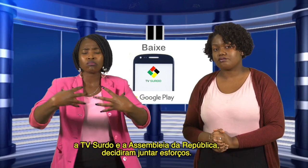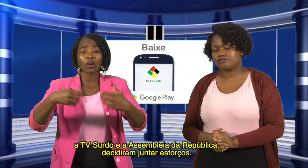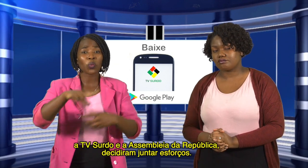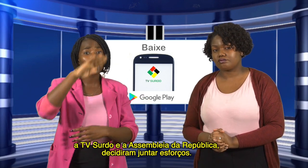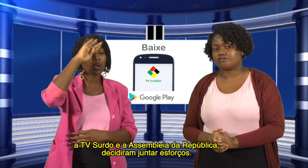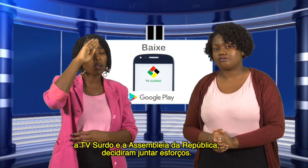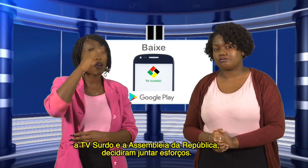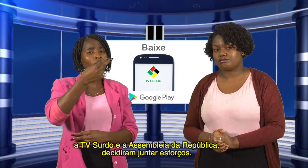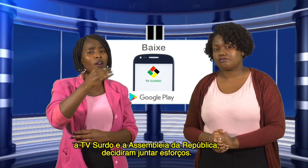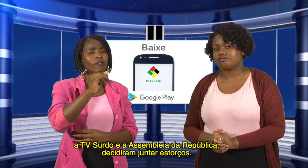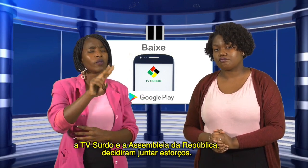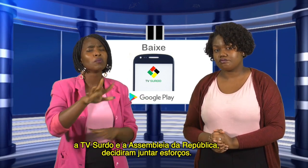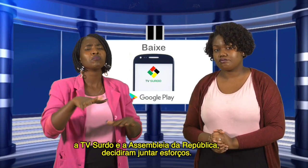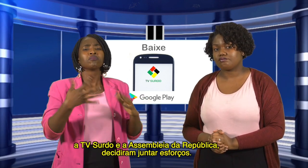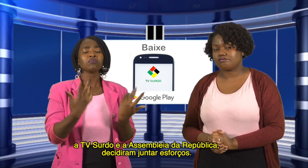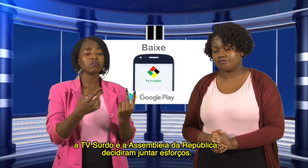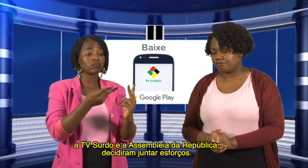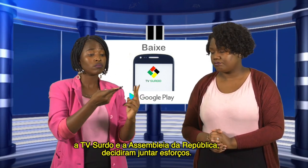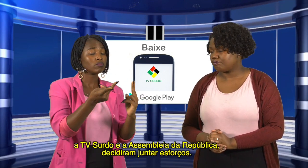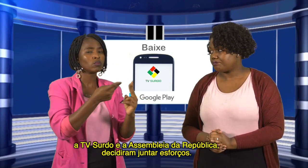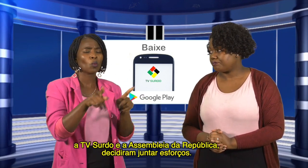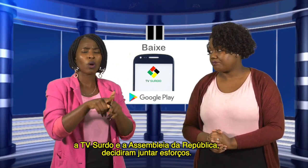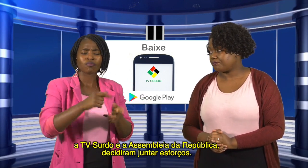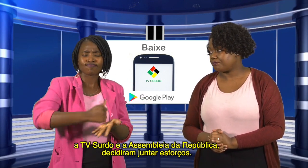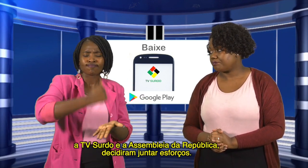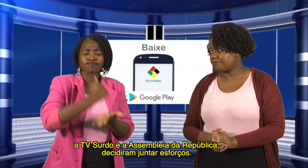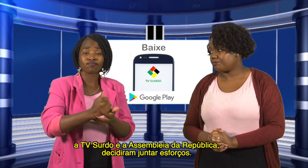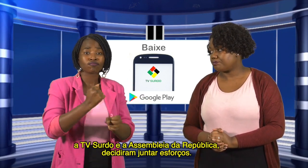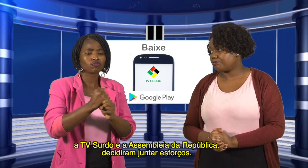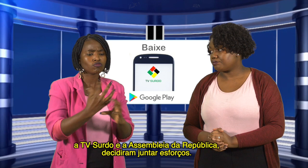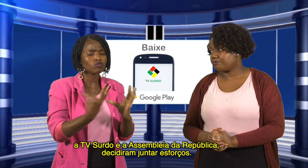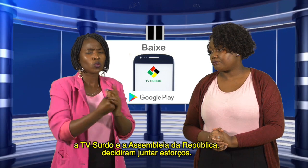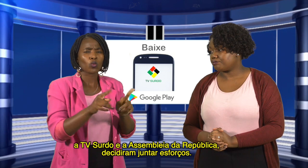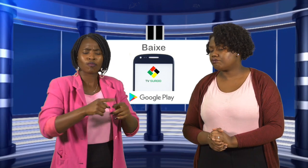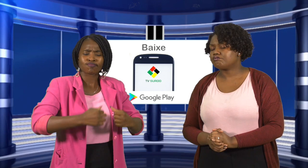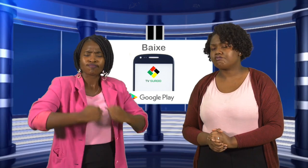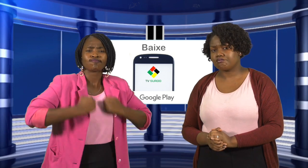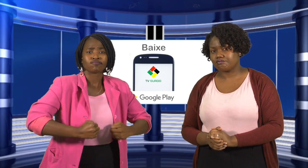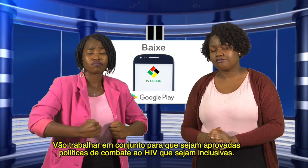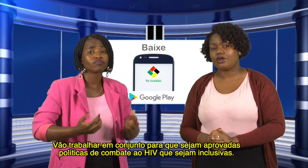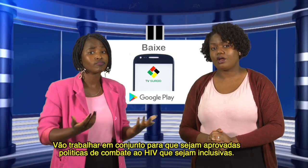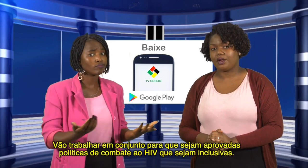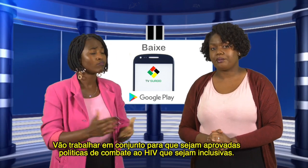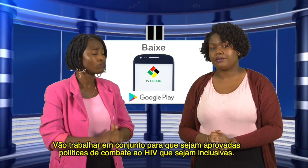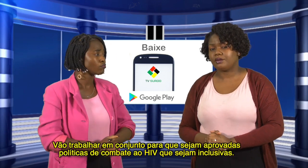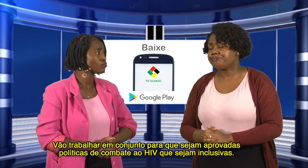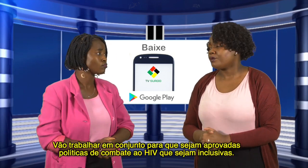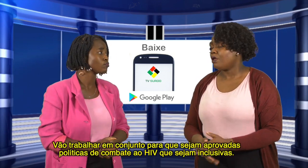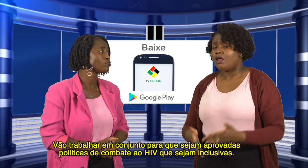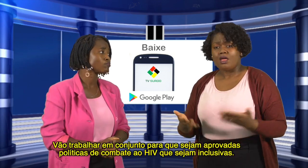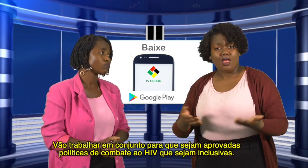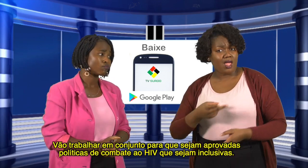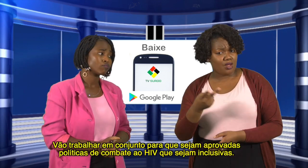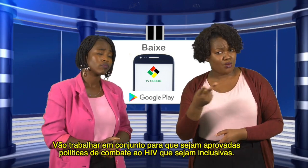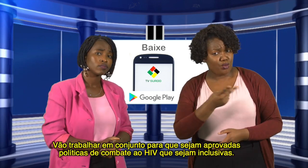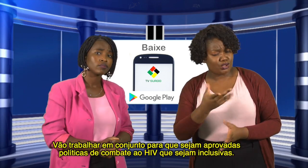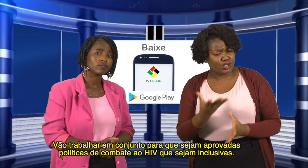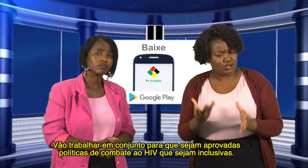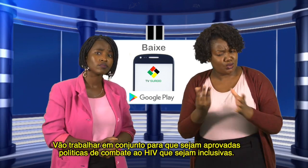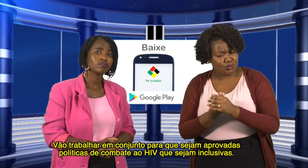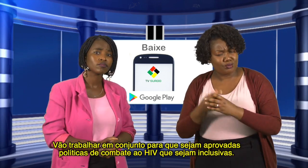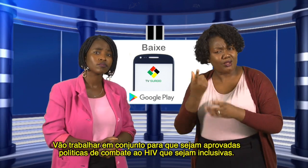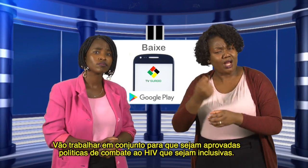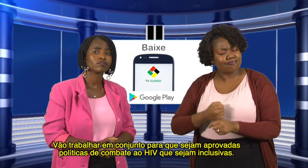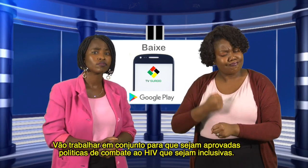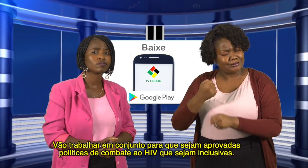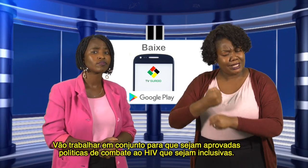surdo e assembleia da república decidiram juntar esforços vão trabalhar em conjunto para